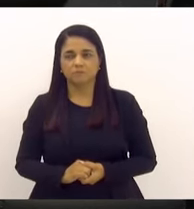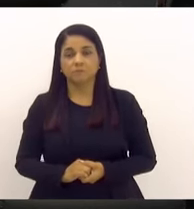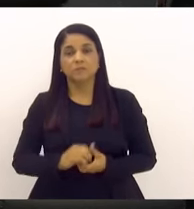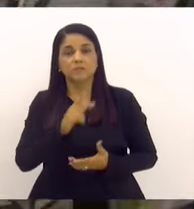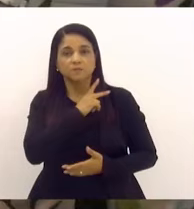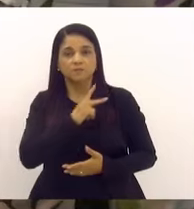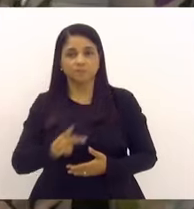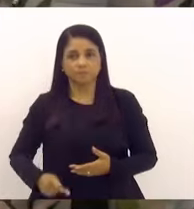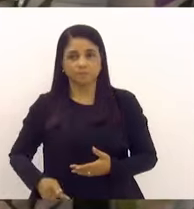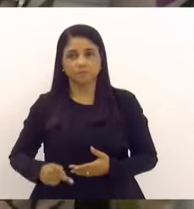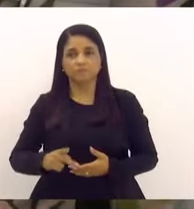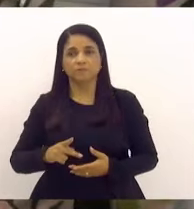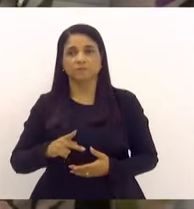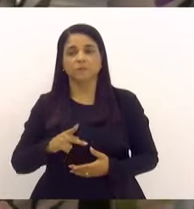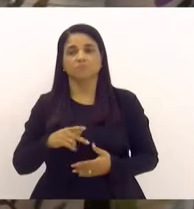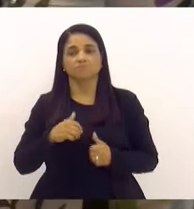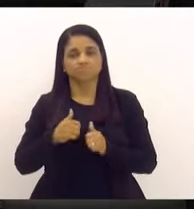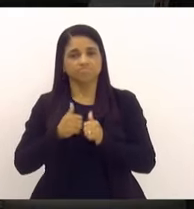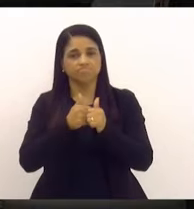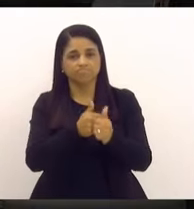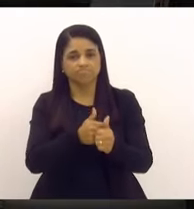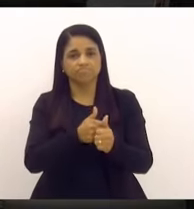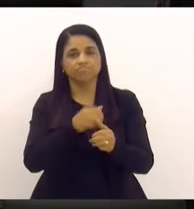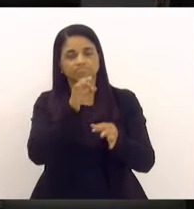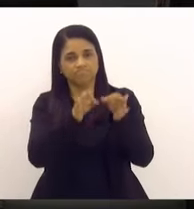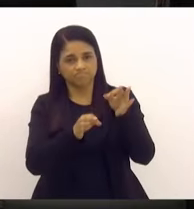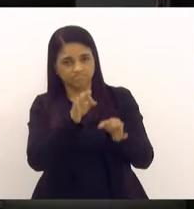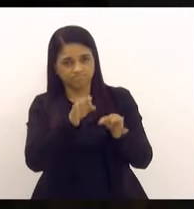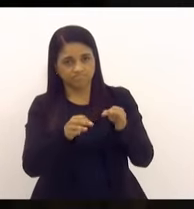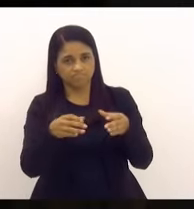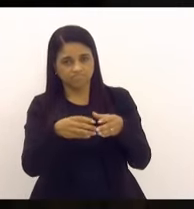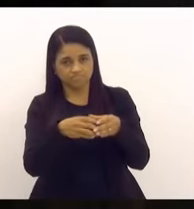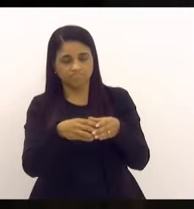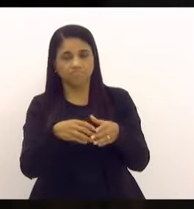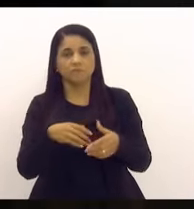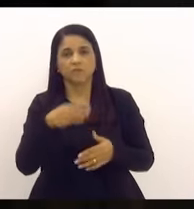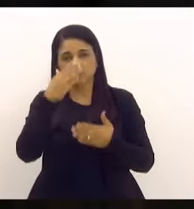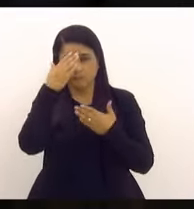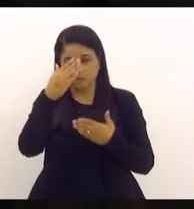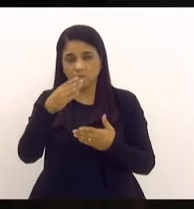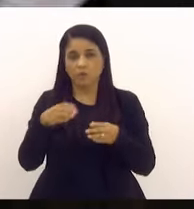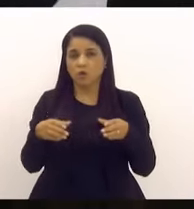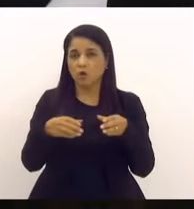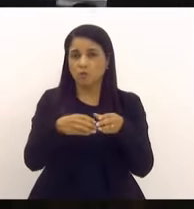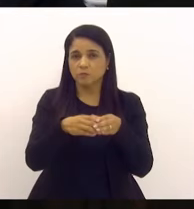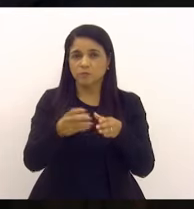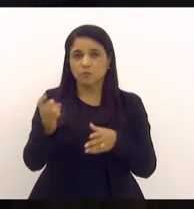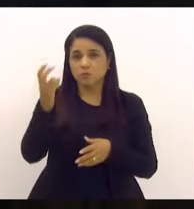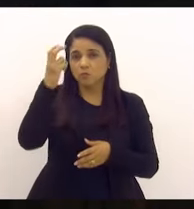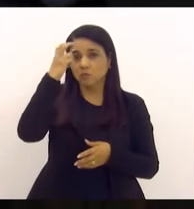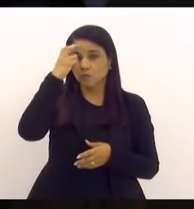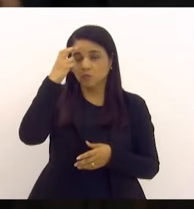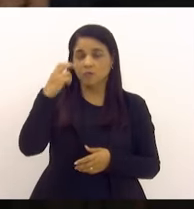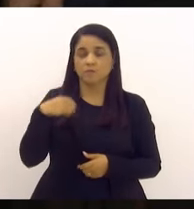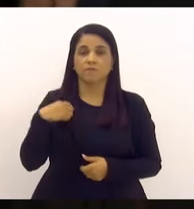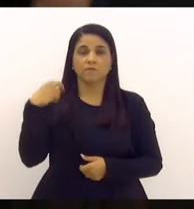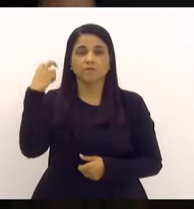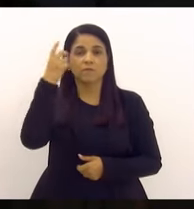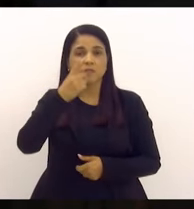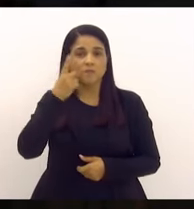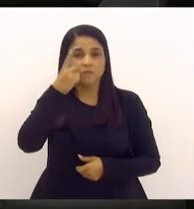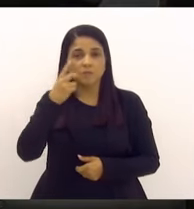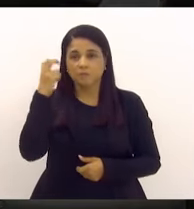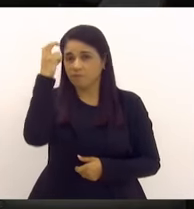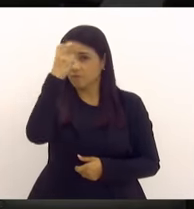Presidente, parecer é pela juridicidade. Muito obrigado. Pela Comissão de Cultura, deputada Verônica Lima.